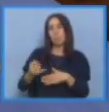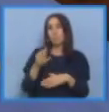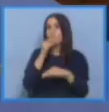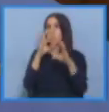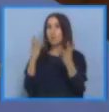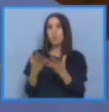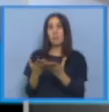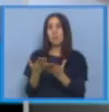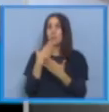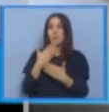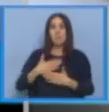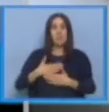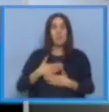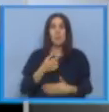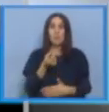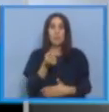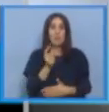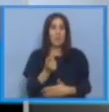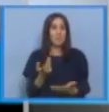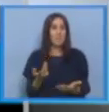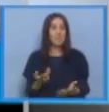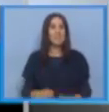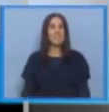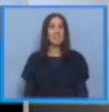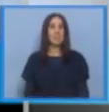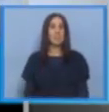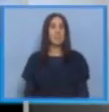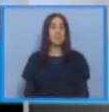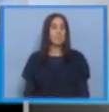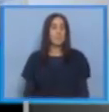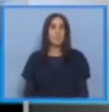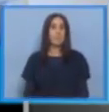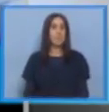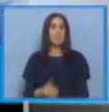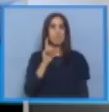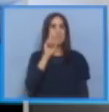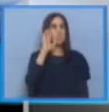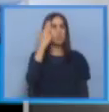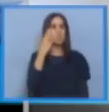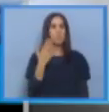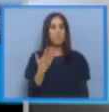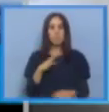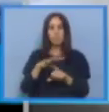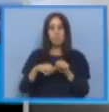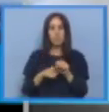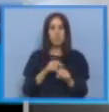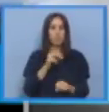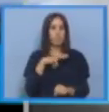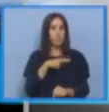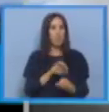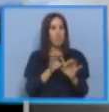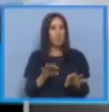vai devolver, é um bocadinho essa a ideia. E é fundamental. Tragédias como as de Portugal,